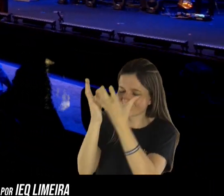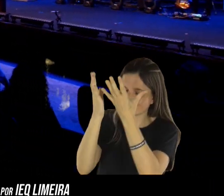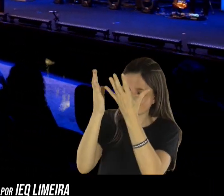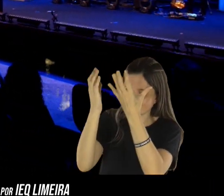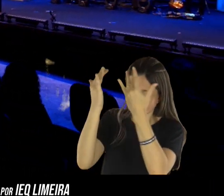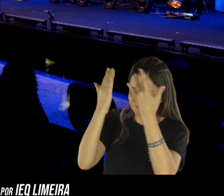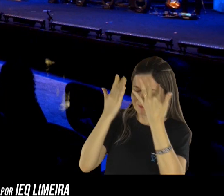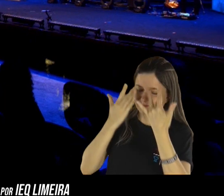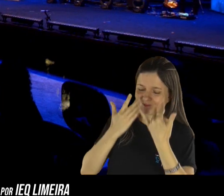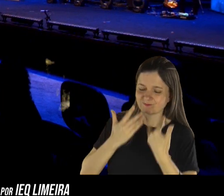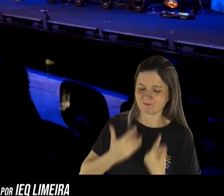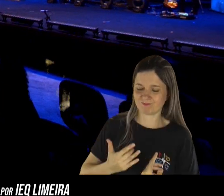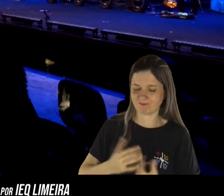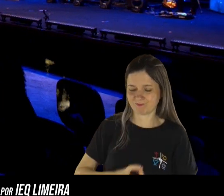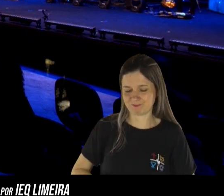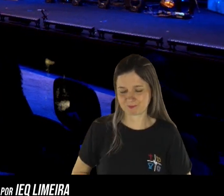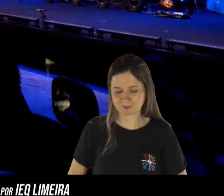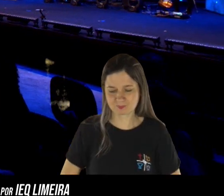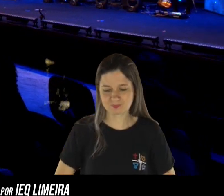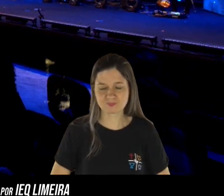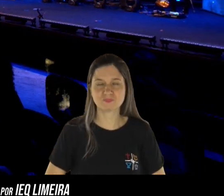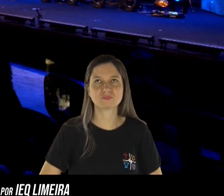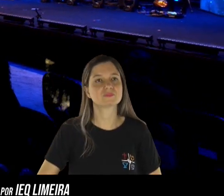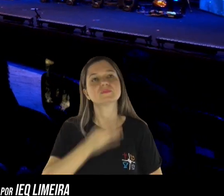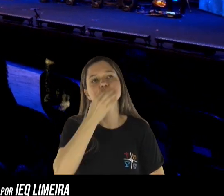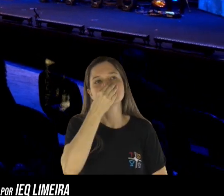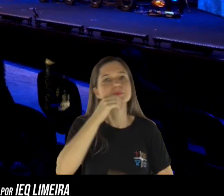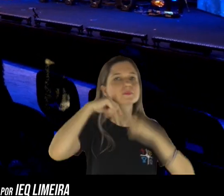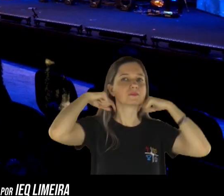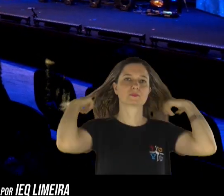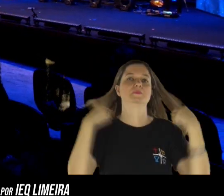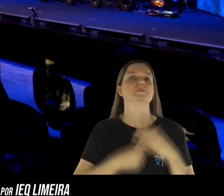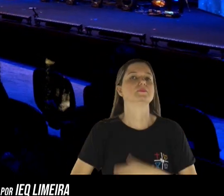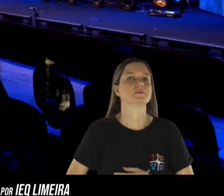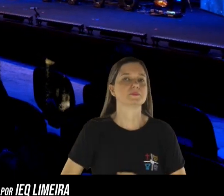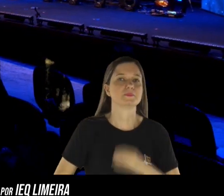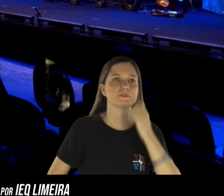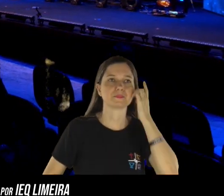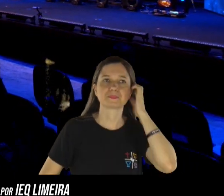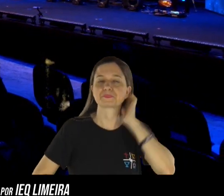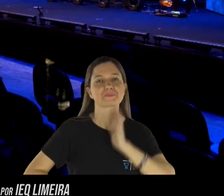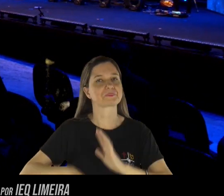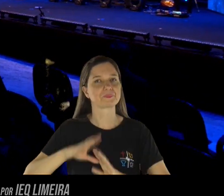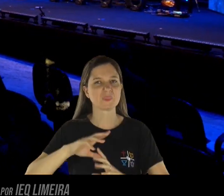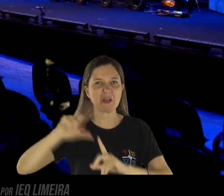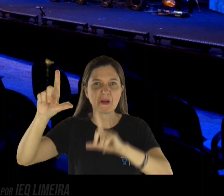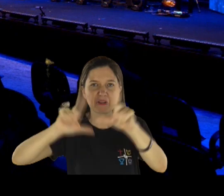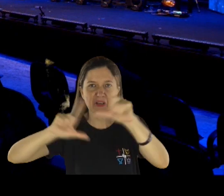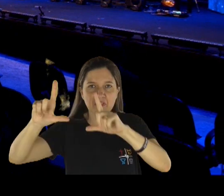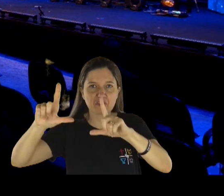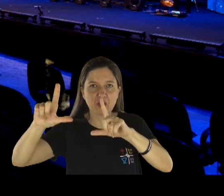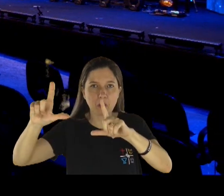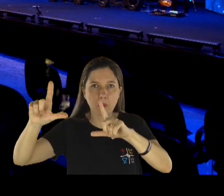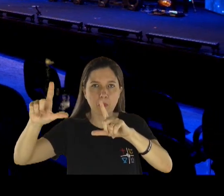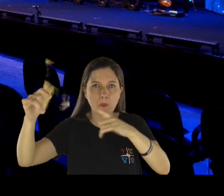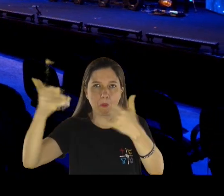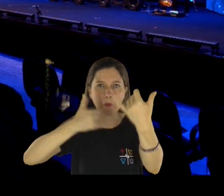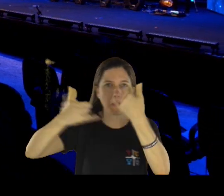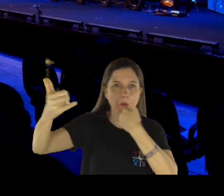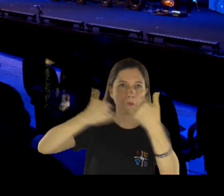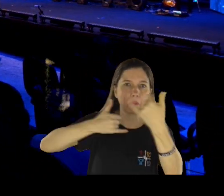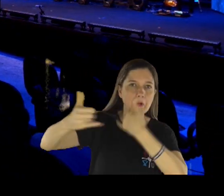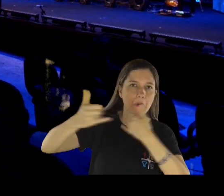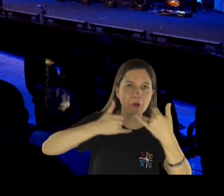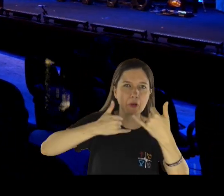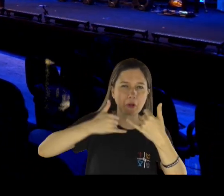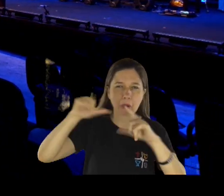irmãos. Eu ouvi dizer que na Inglaterra, eles já estão tomando vacina, mas já estão falando lockdown. Se